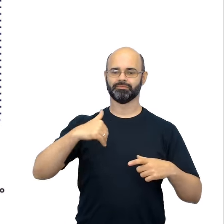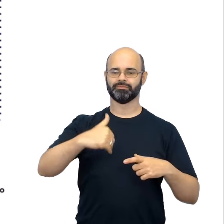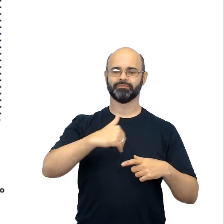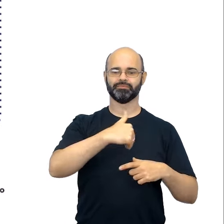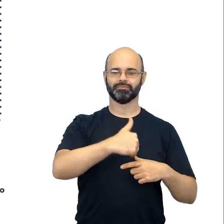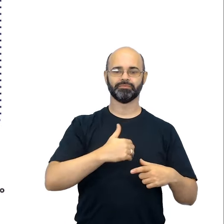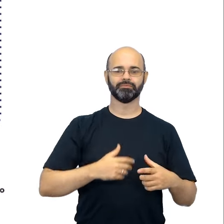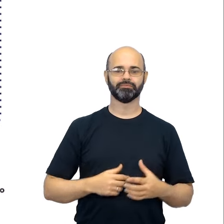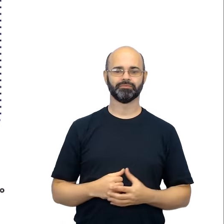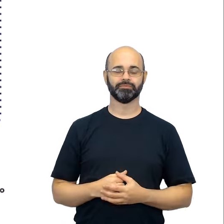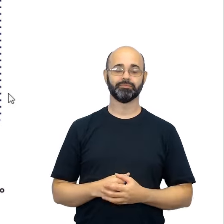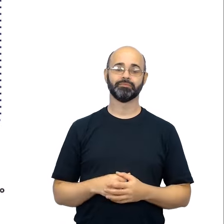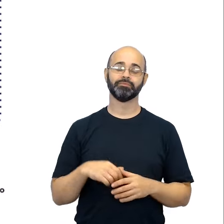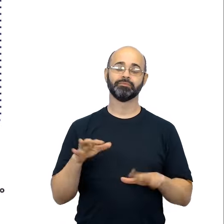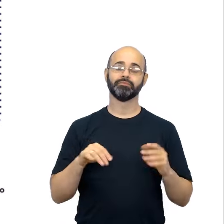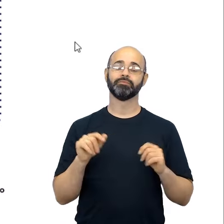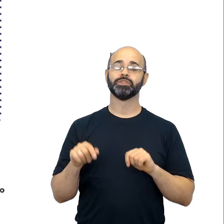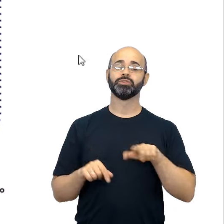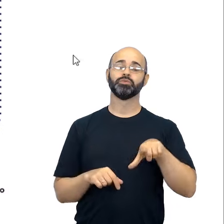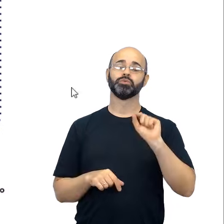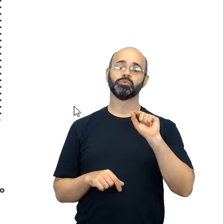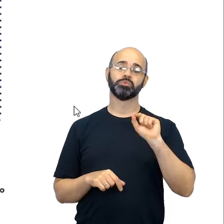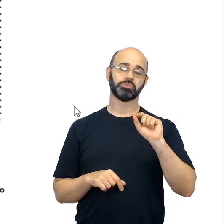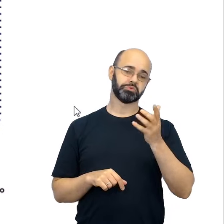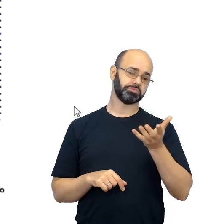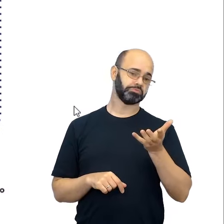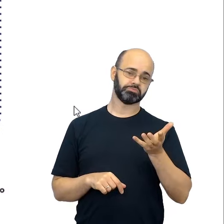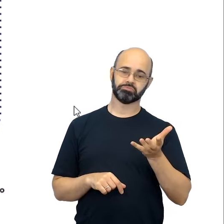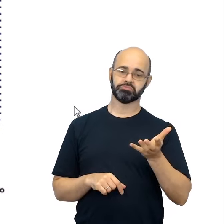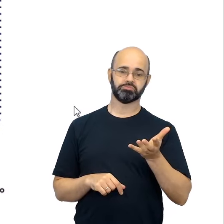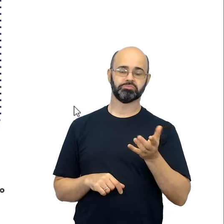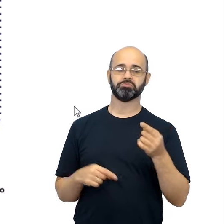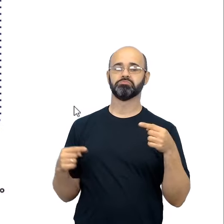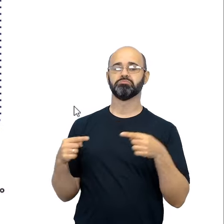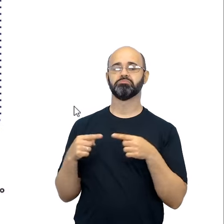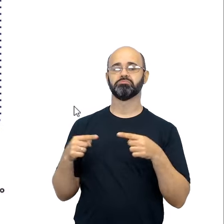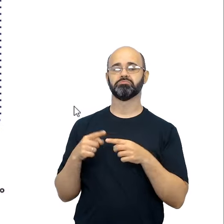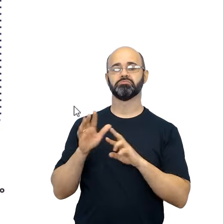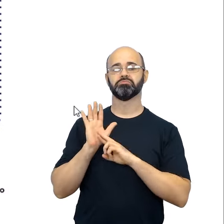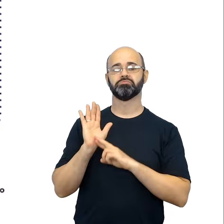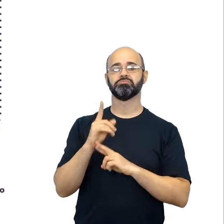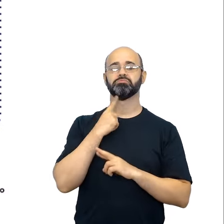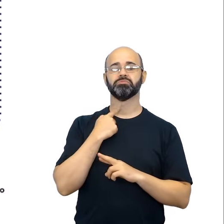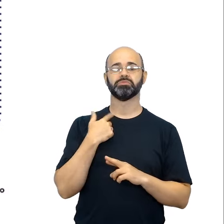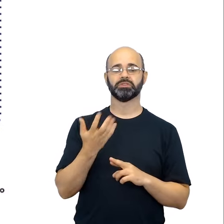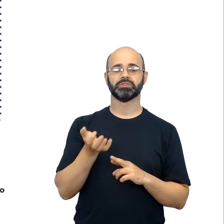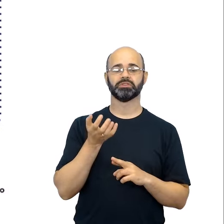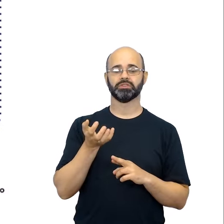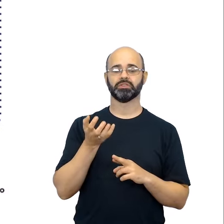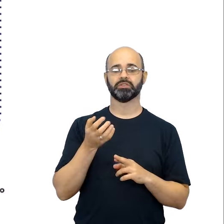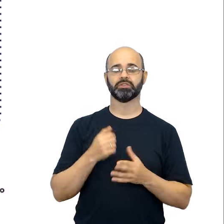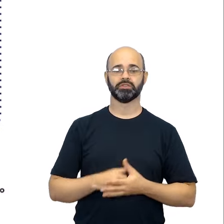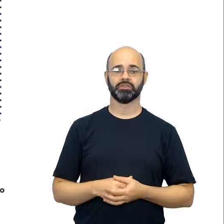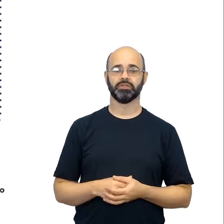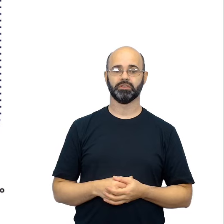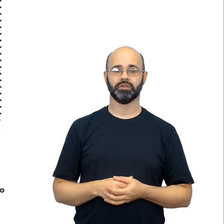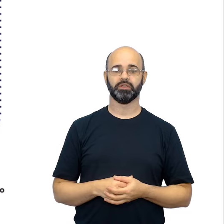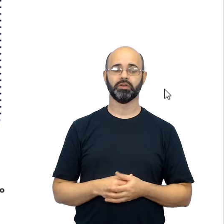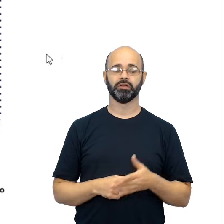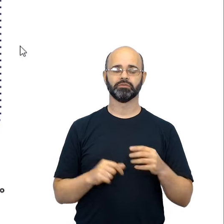é escolhido de acordo com a intencionalidade do que se quer representar. Então, o gráfico de setor, eles são muito utilizados